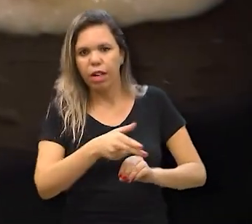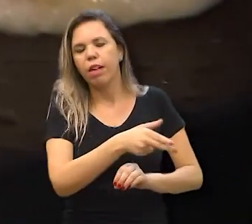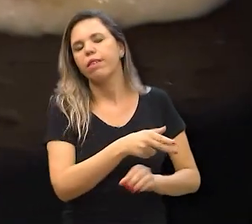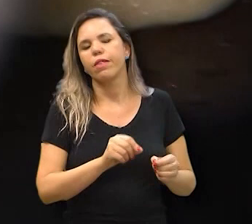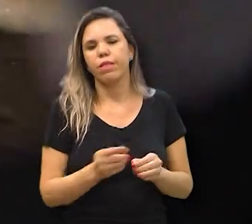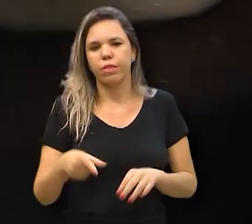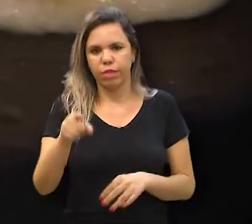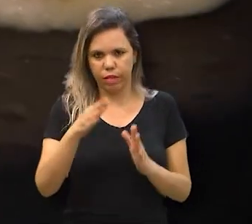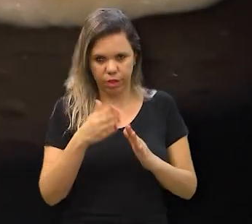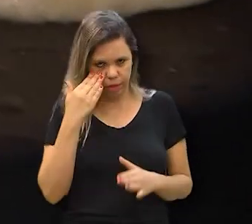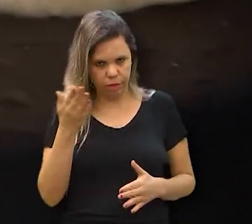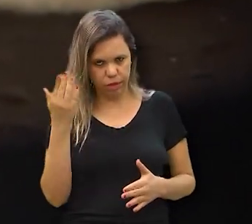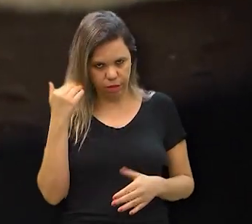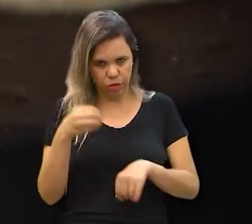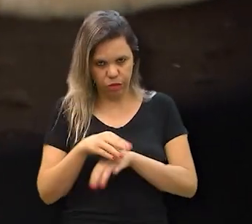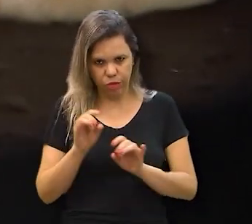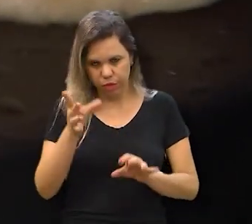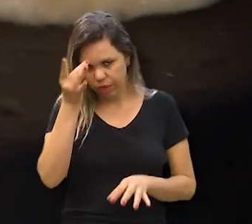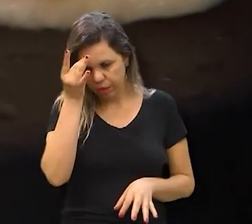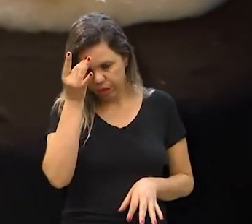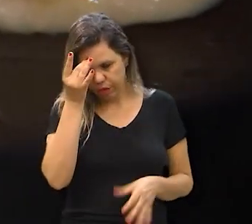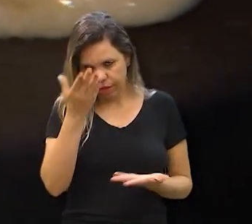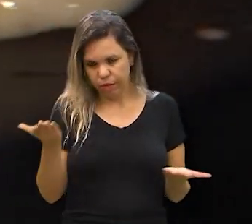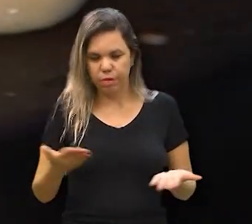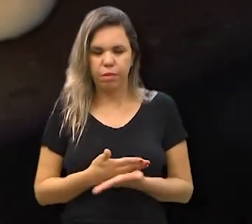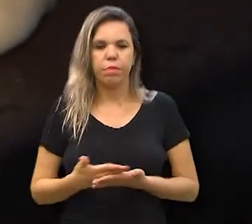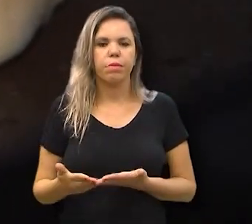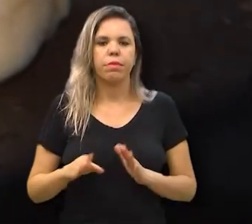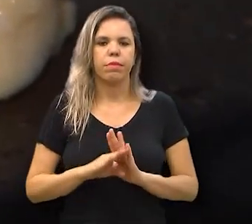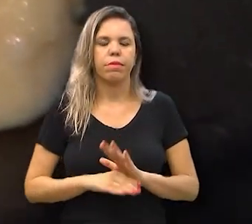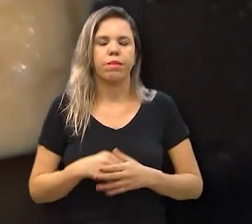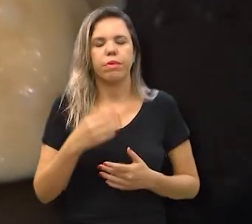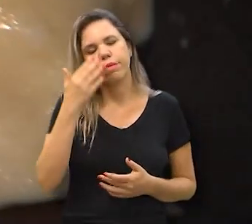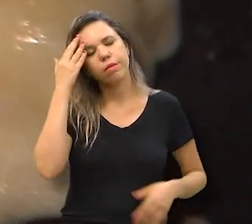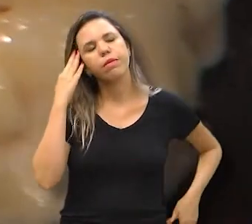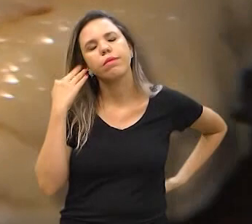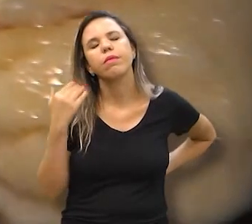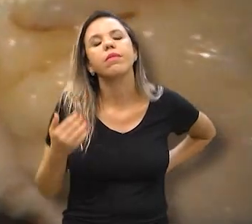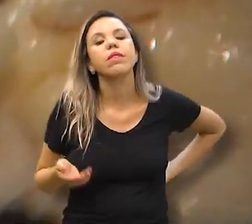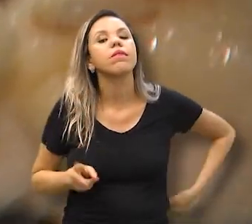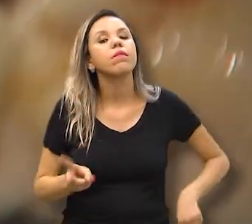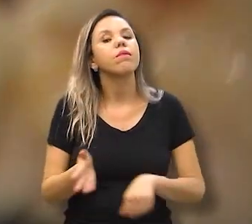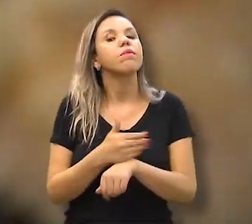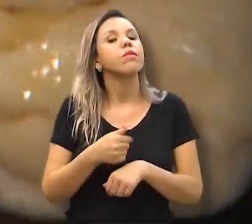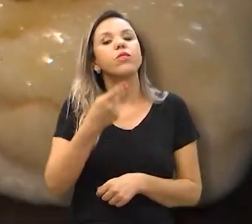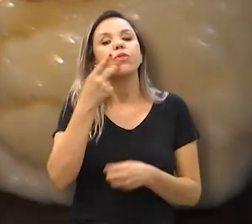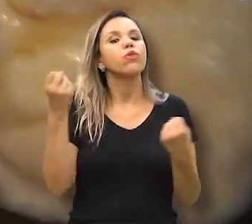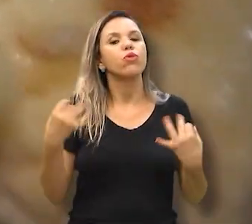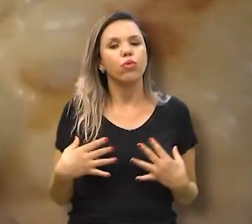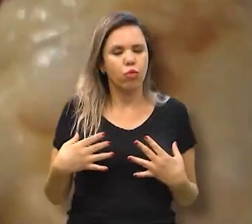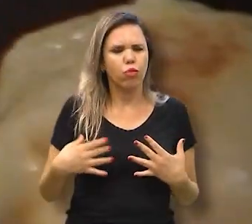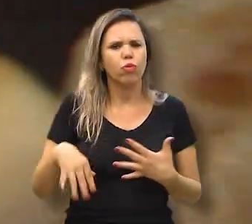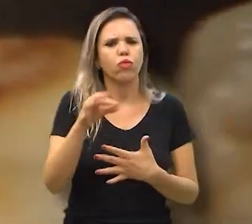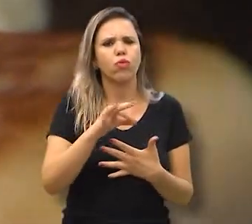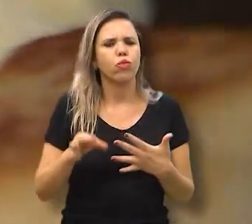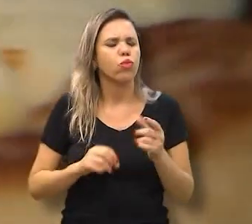Olha só, então aí você de casa já pegou essa dica especial logo no início aqui do programa. E antes da gente dar sequência, vamos falar um pouquinho